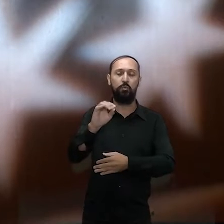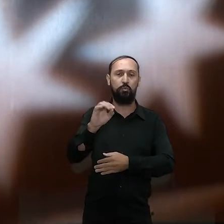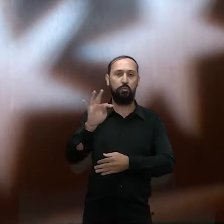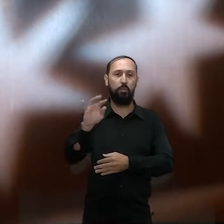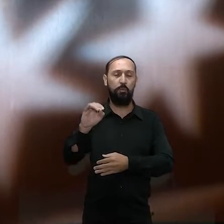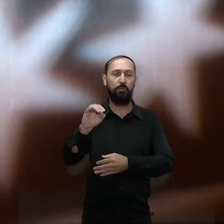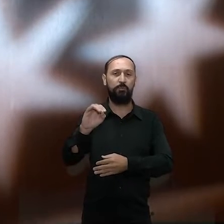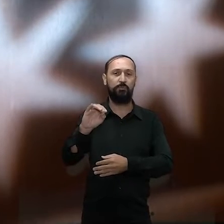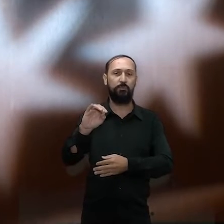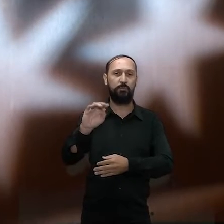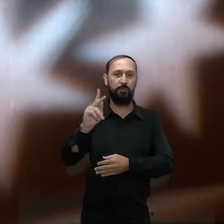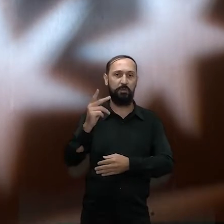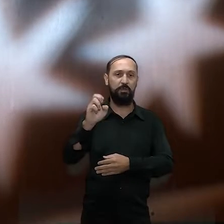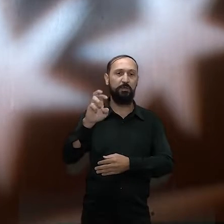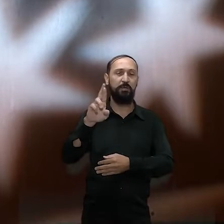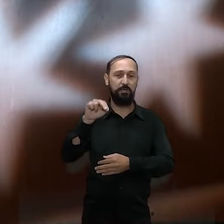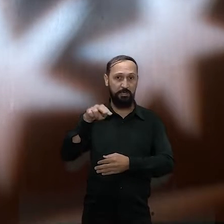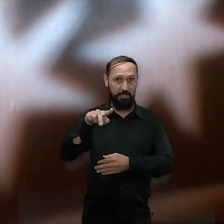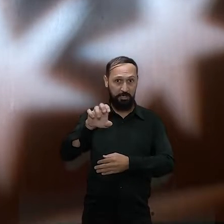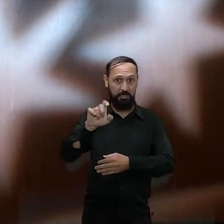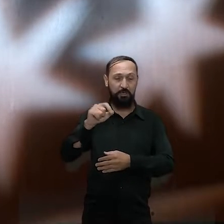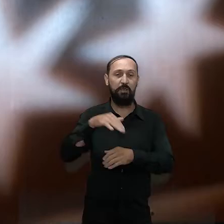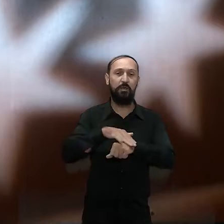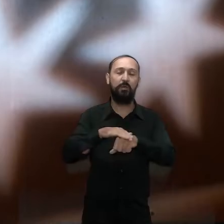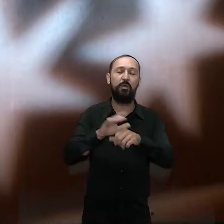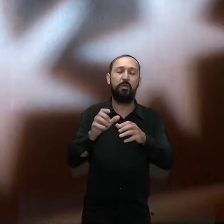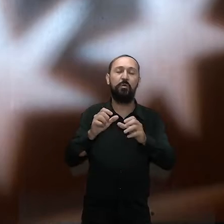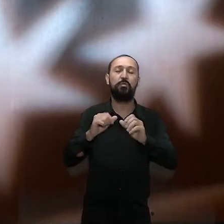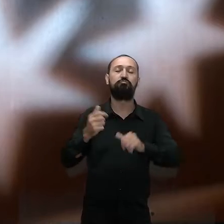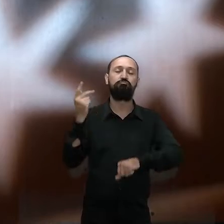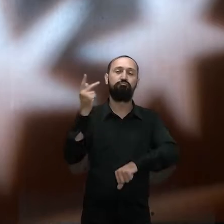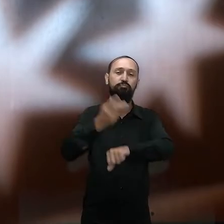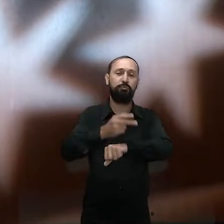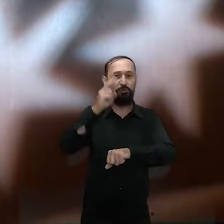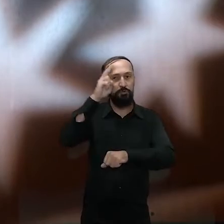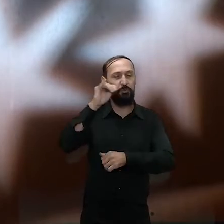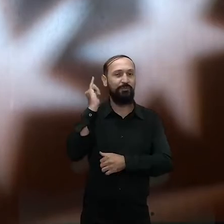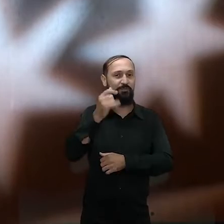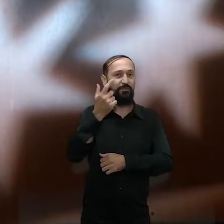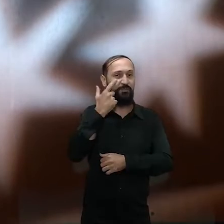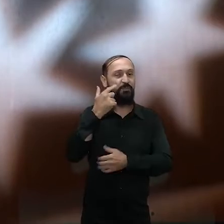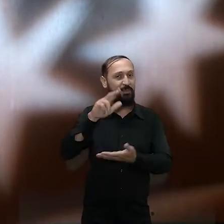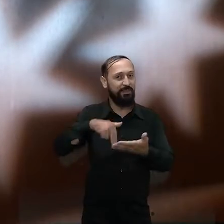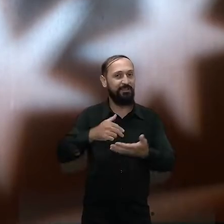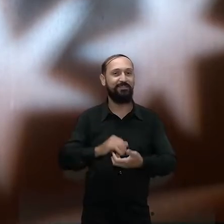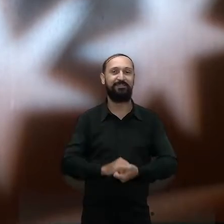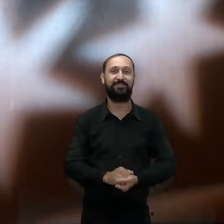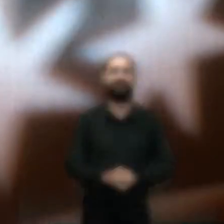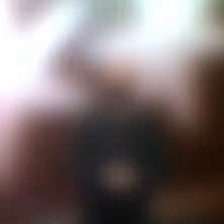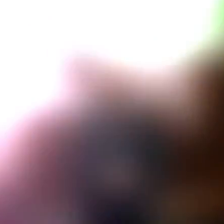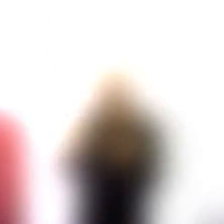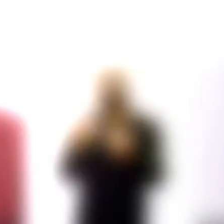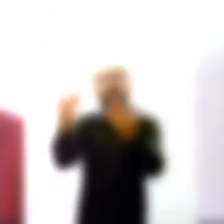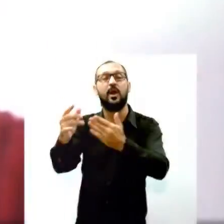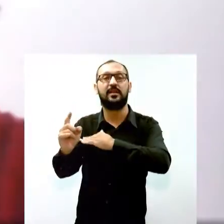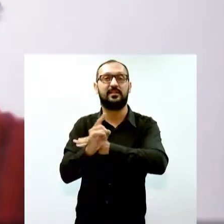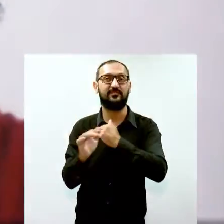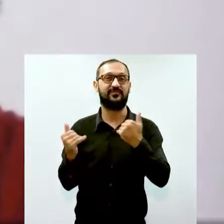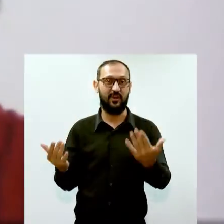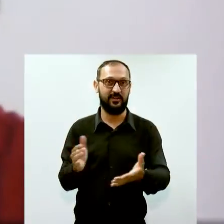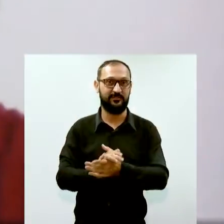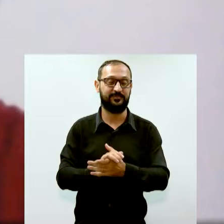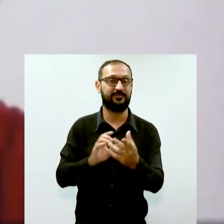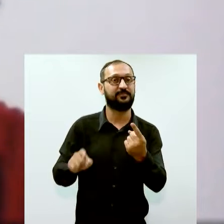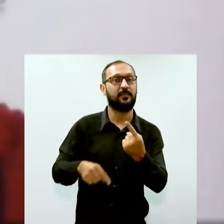Toto, escrito por Henrique Komatsu, concorreu na categoria Conto. Vamos ver. O primeiro